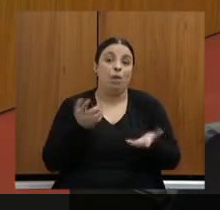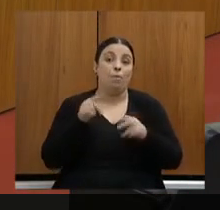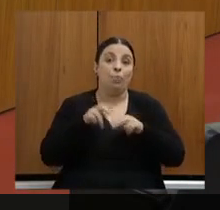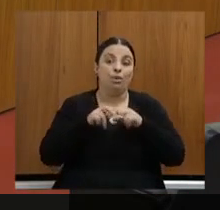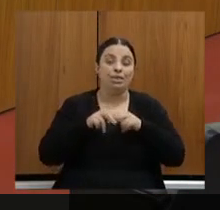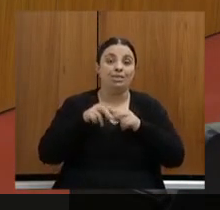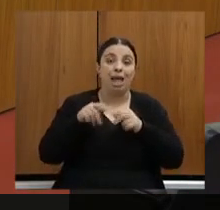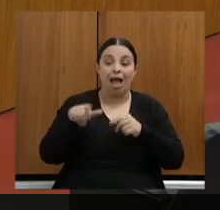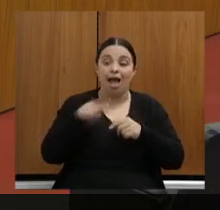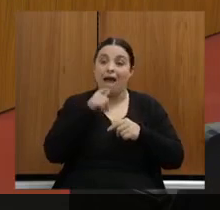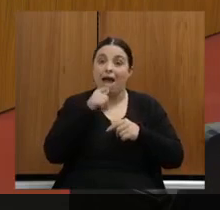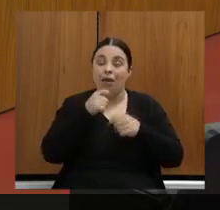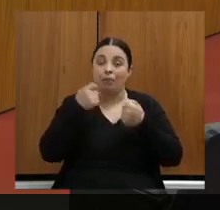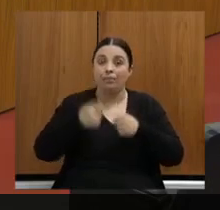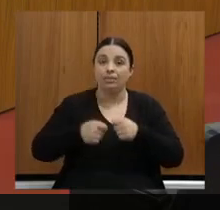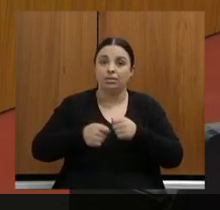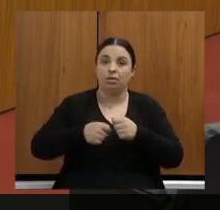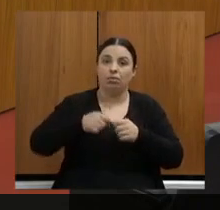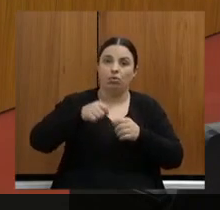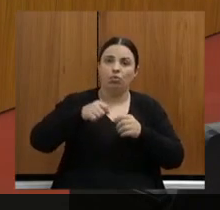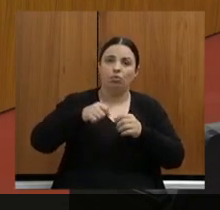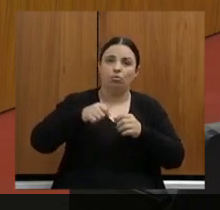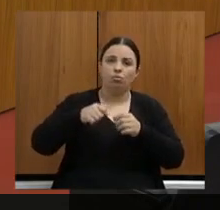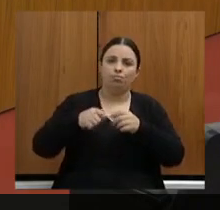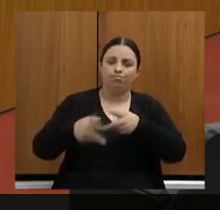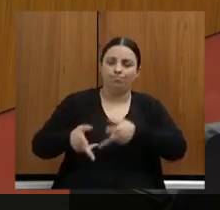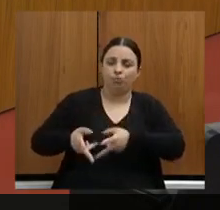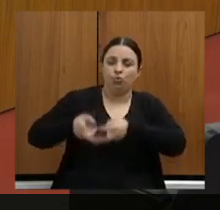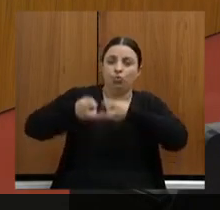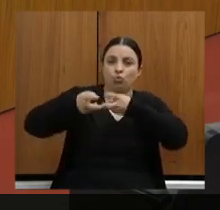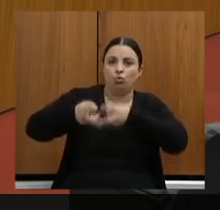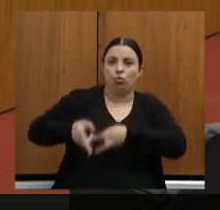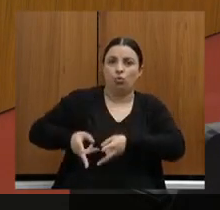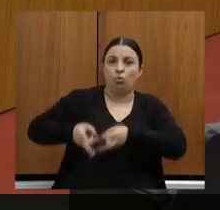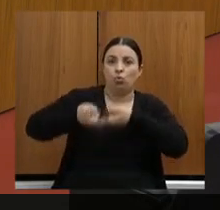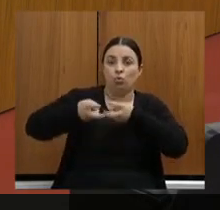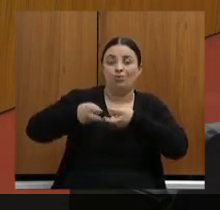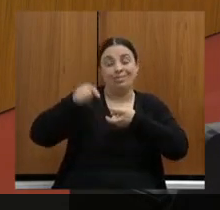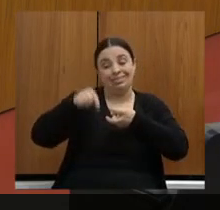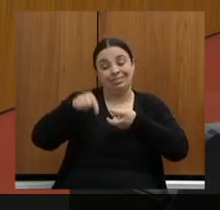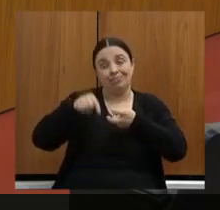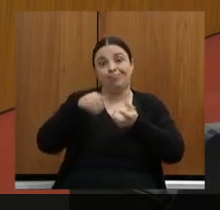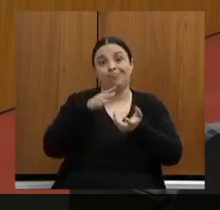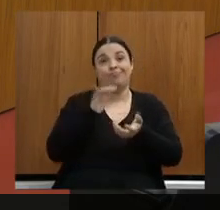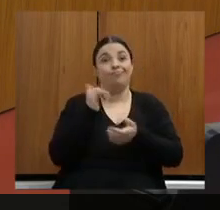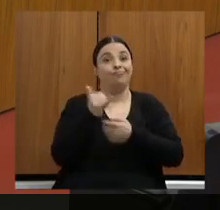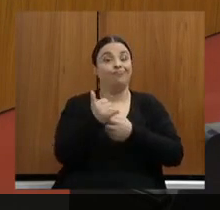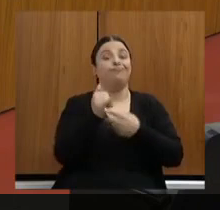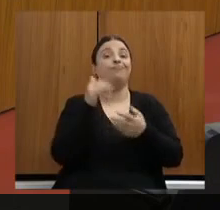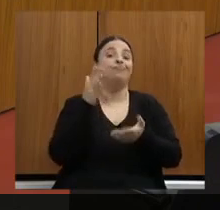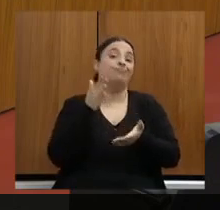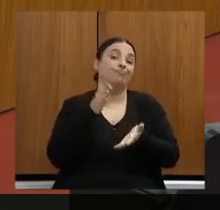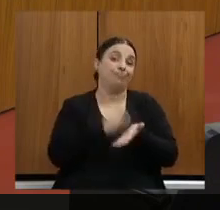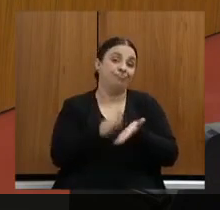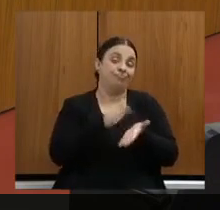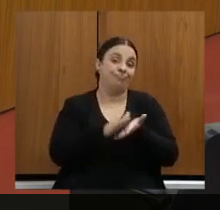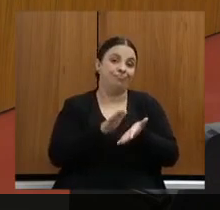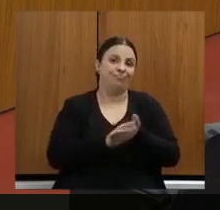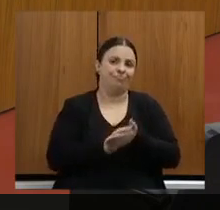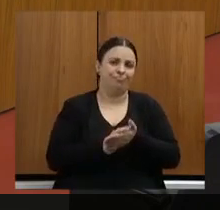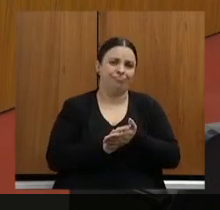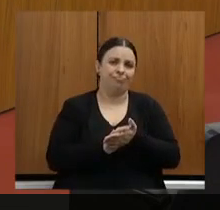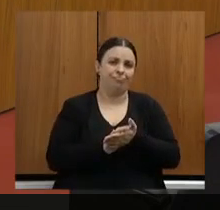ou ela fica a cargo das prefeituras a prefeito de Varzelândia comentou comigo paga em torno de 80 mil réis por ano só para